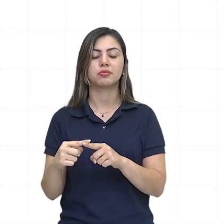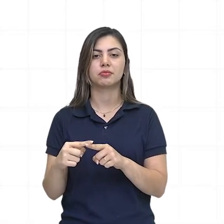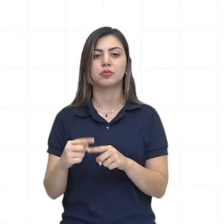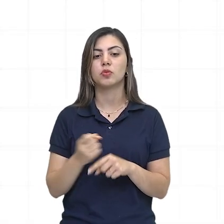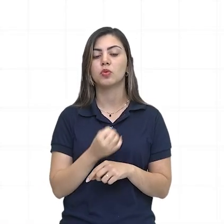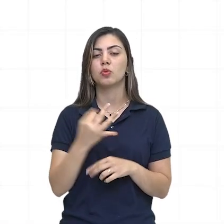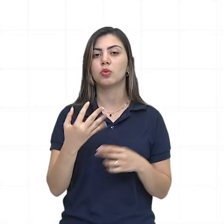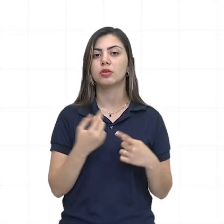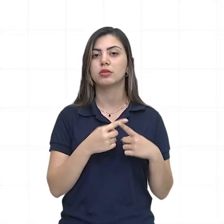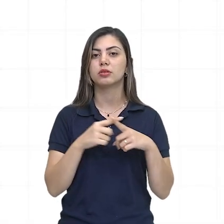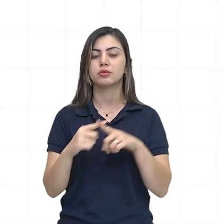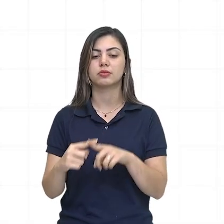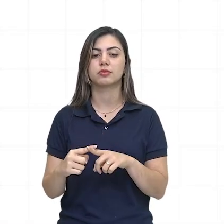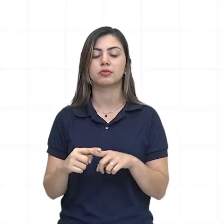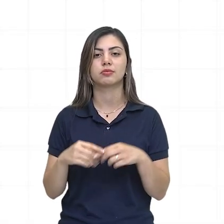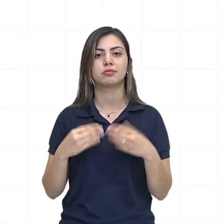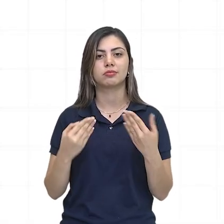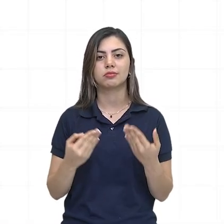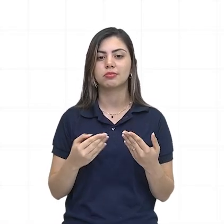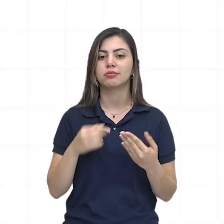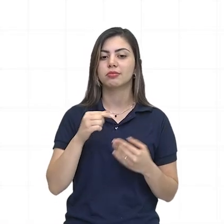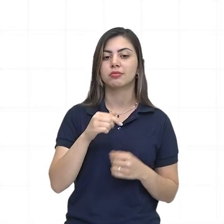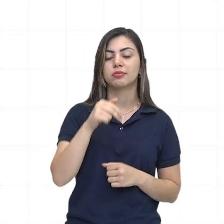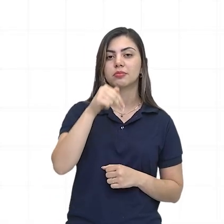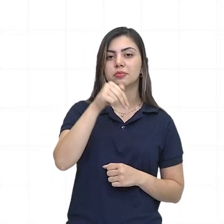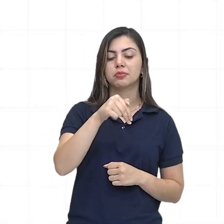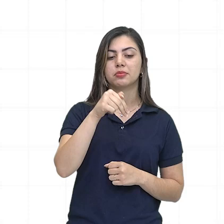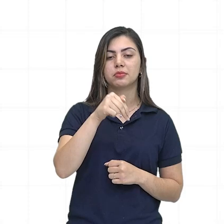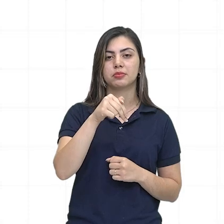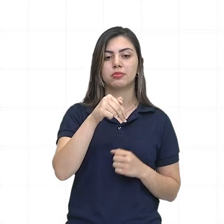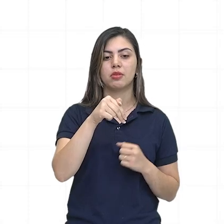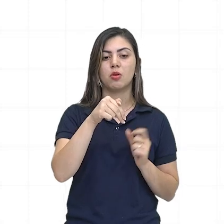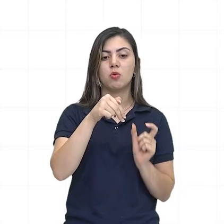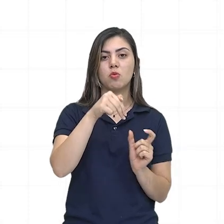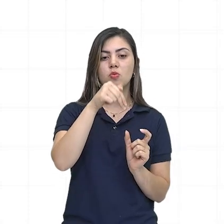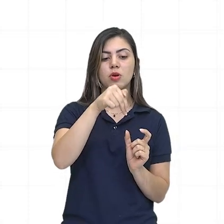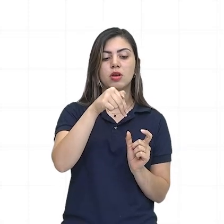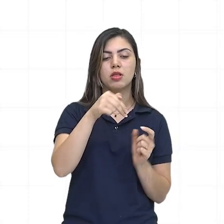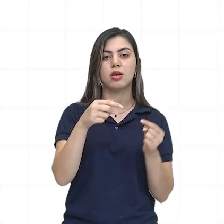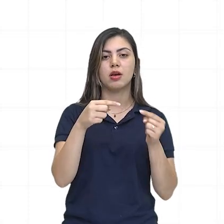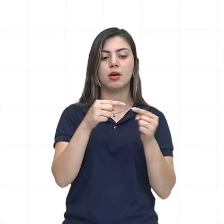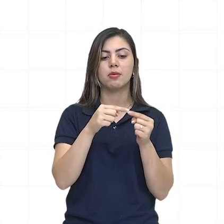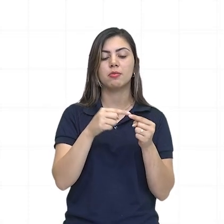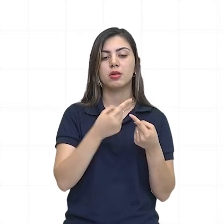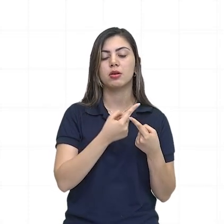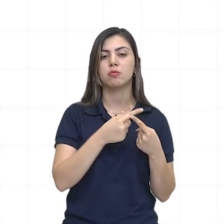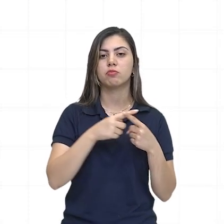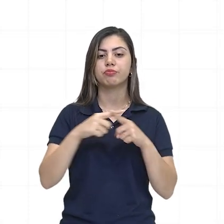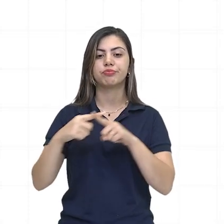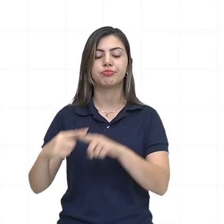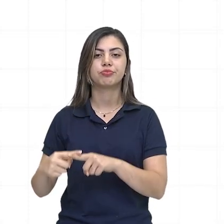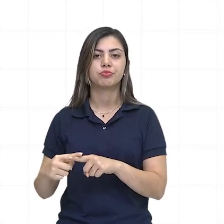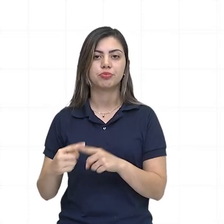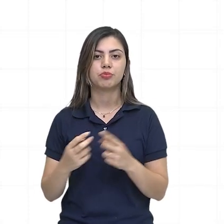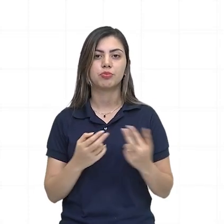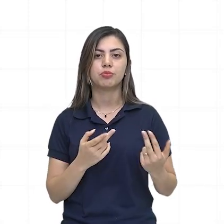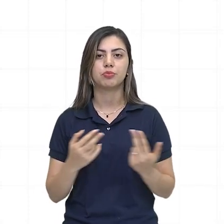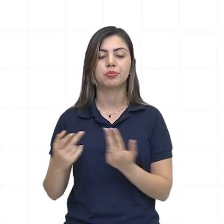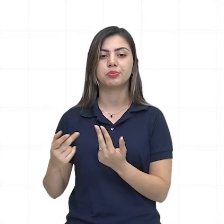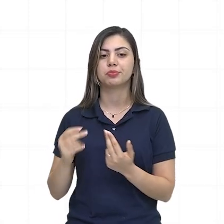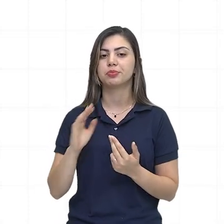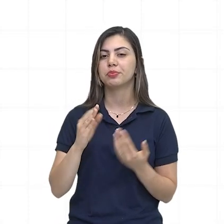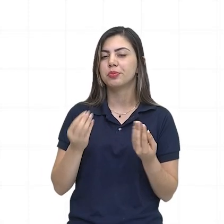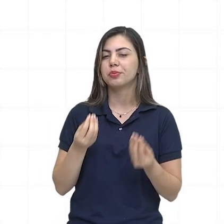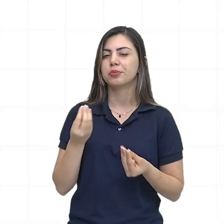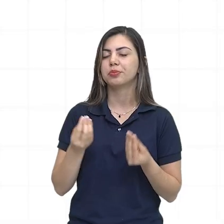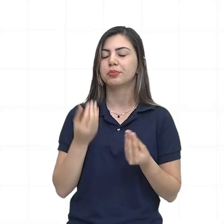a potenciação, ela indica multiplicações sucessivas de fatores. Então, vejamos aqui,